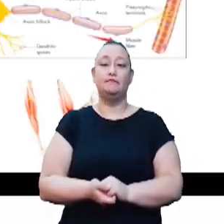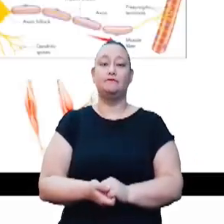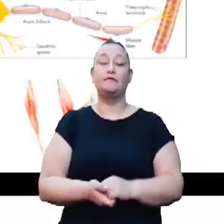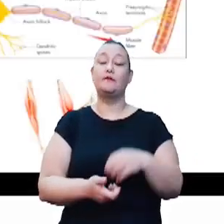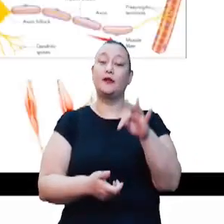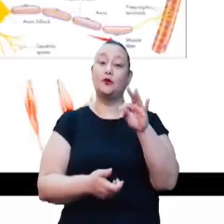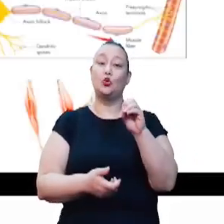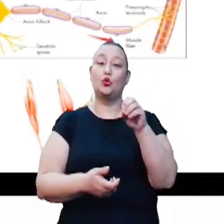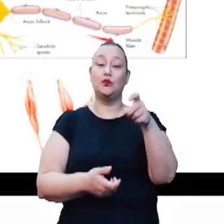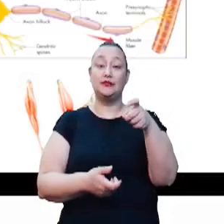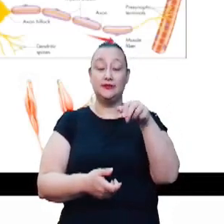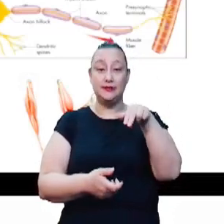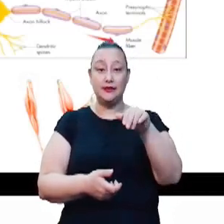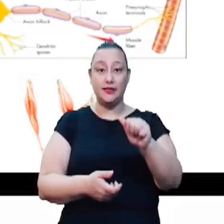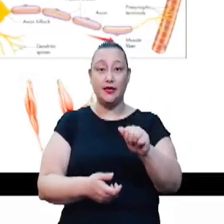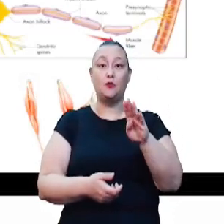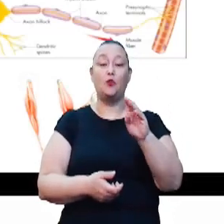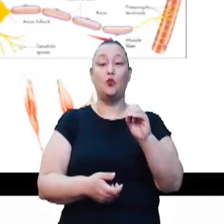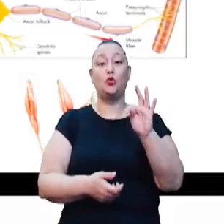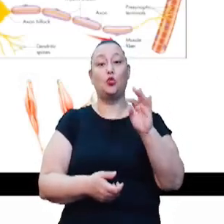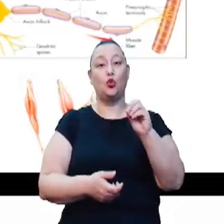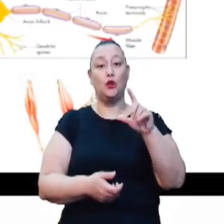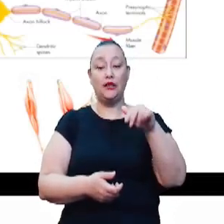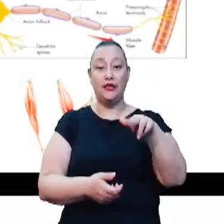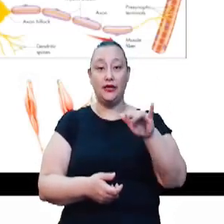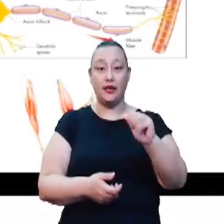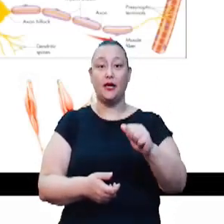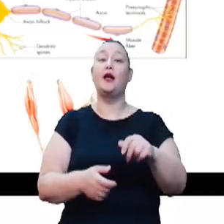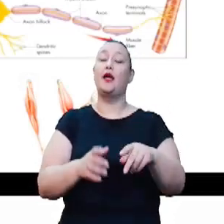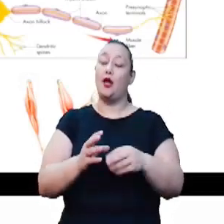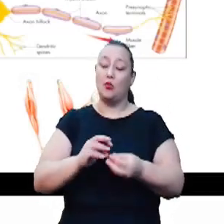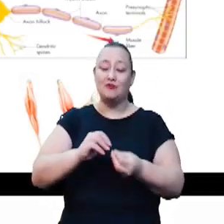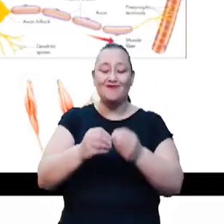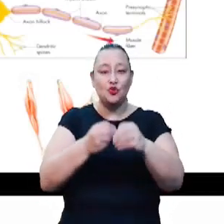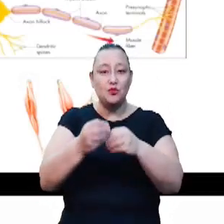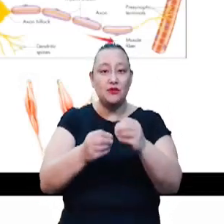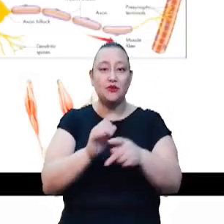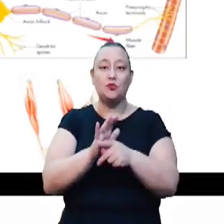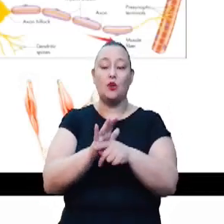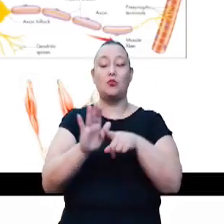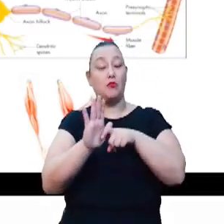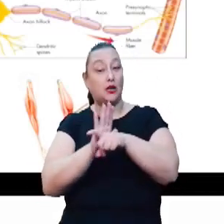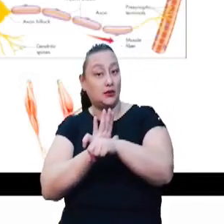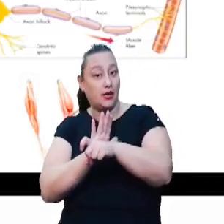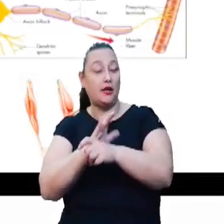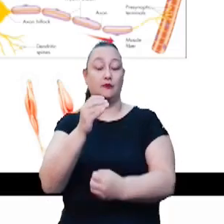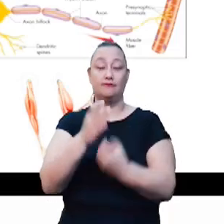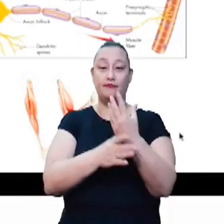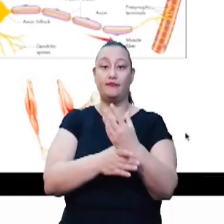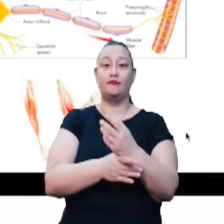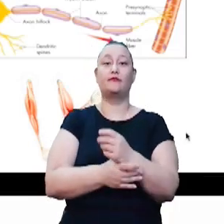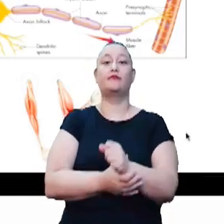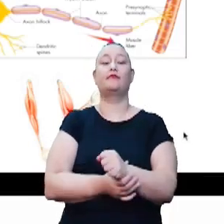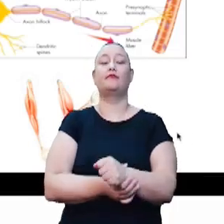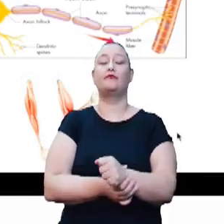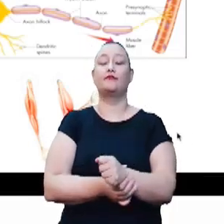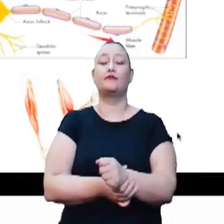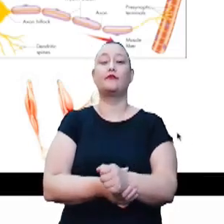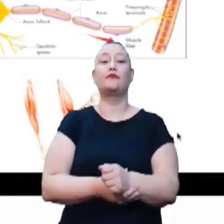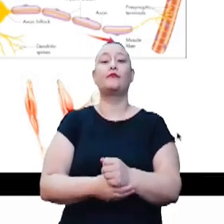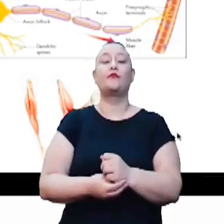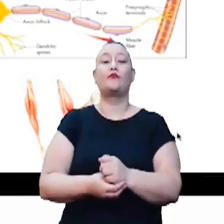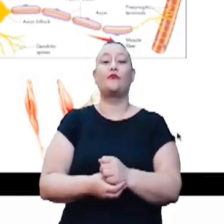toxina botulínica, ela é uma proteína, uma substância orgânica que ela é produzida por uma bactéria chamada Clostridium botulinum.